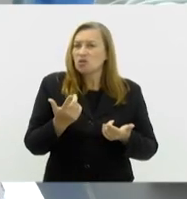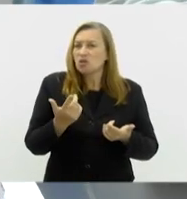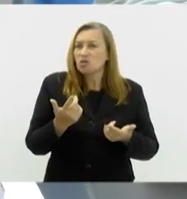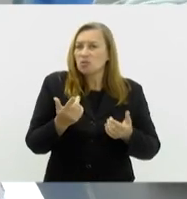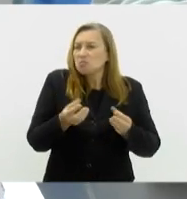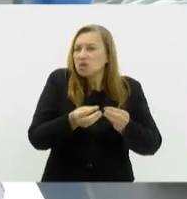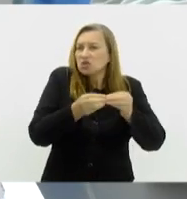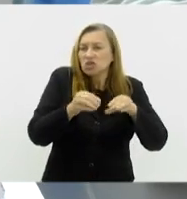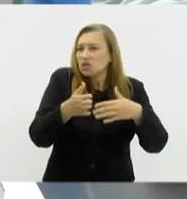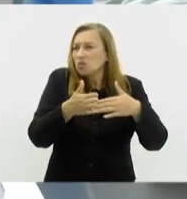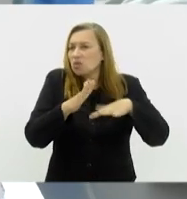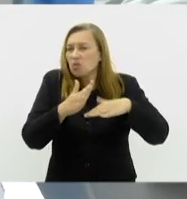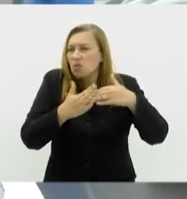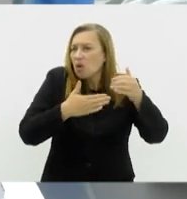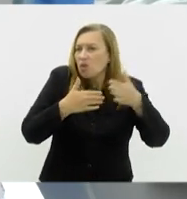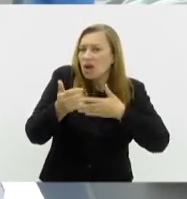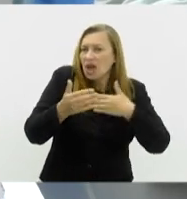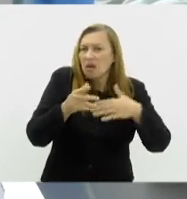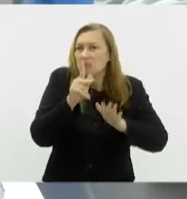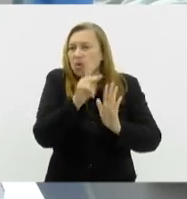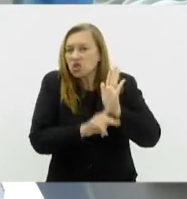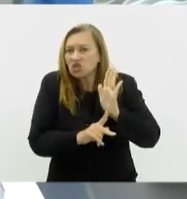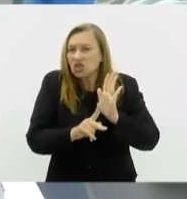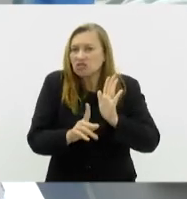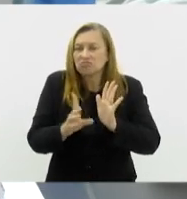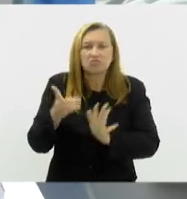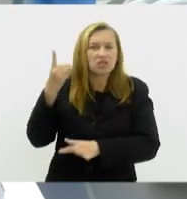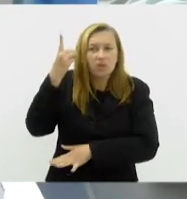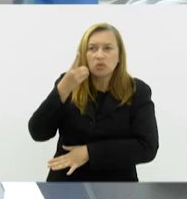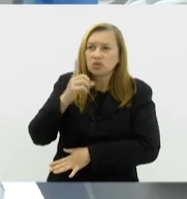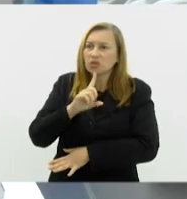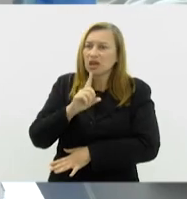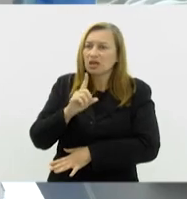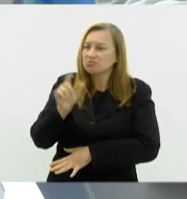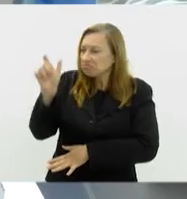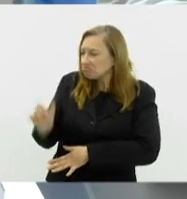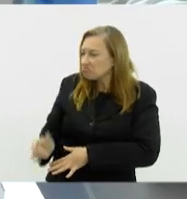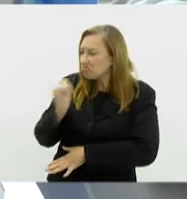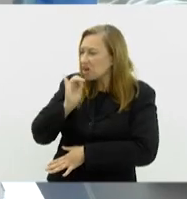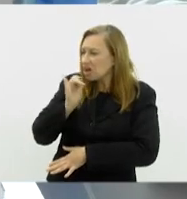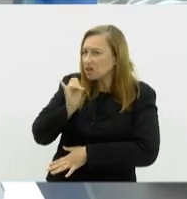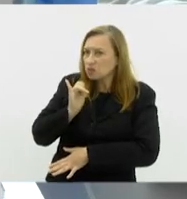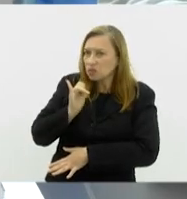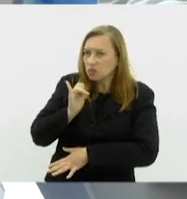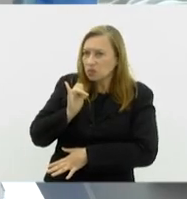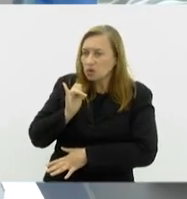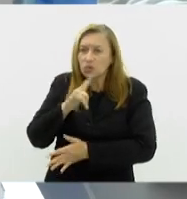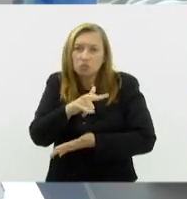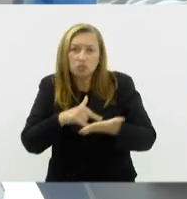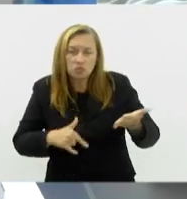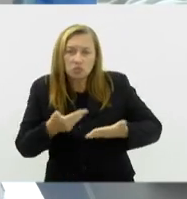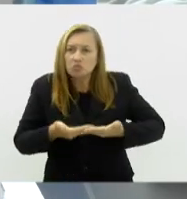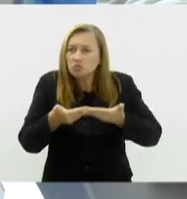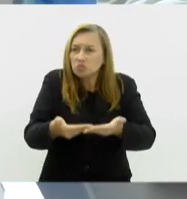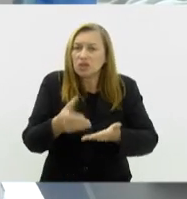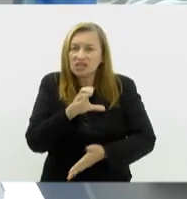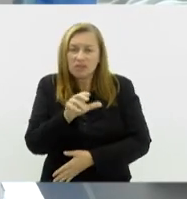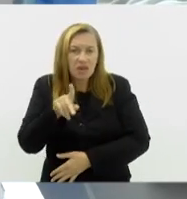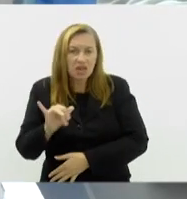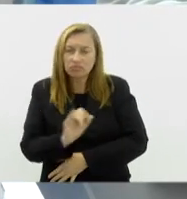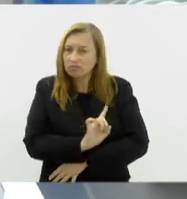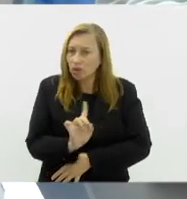projeto que foi inserido pelo o relator no no documento entregue a esta